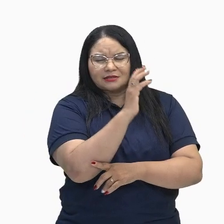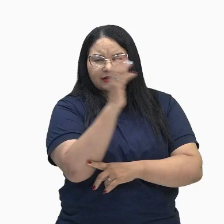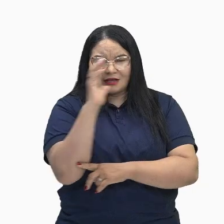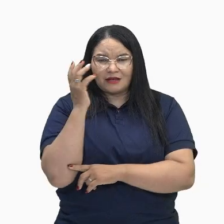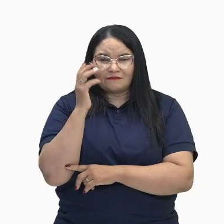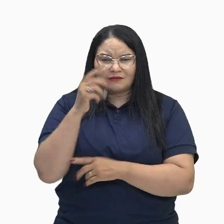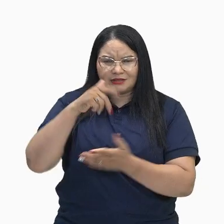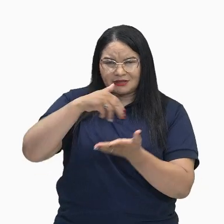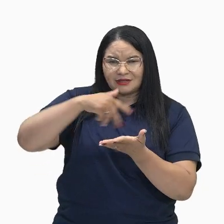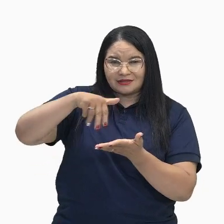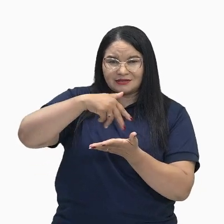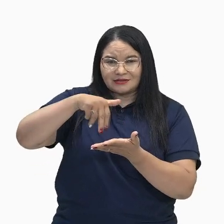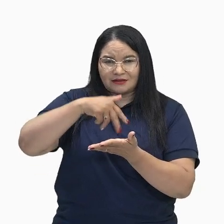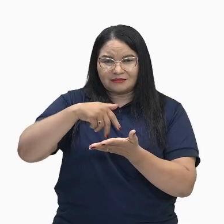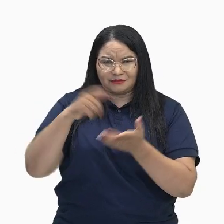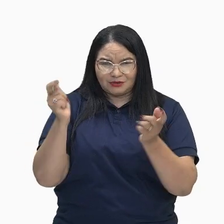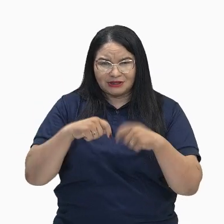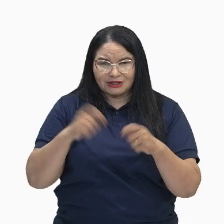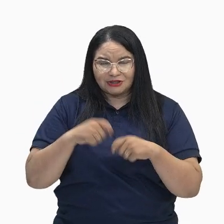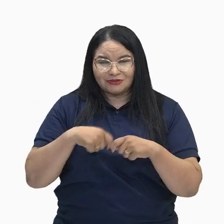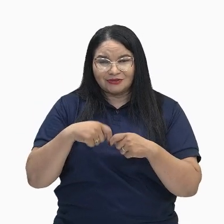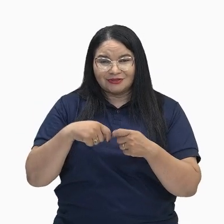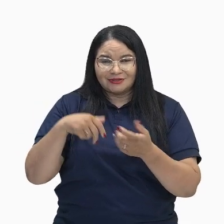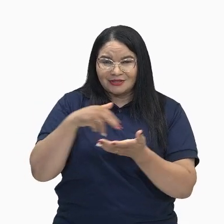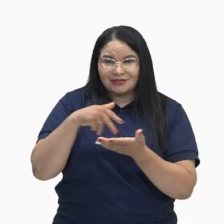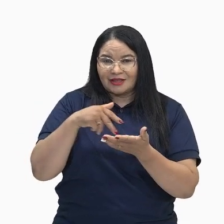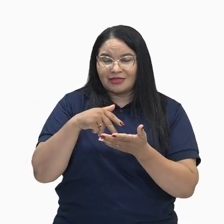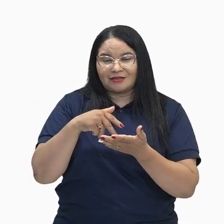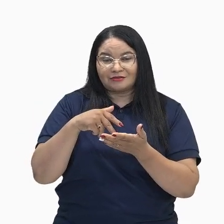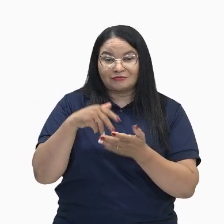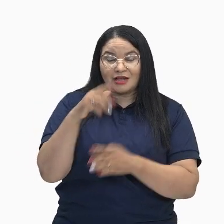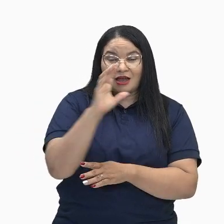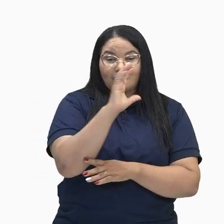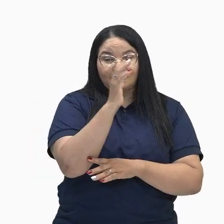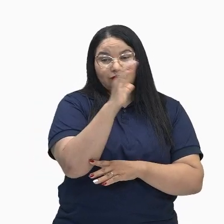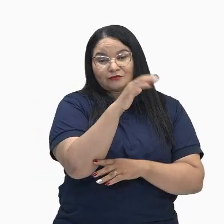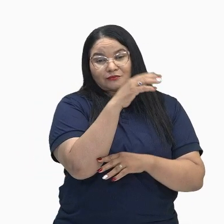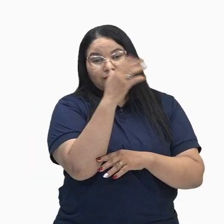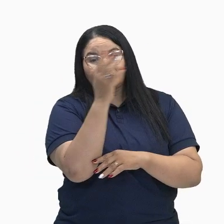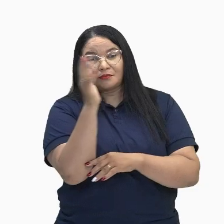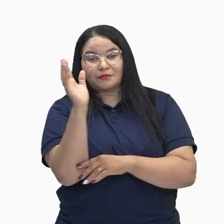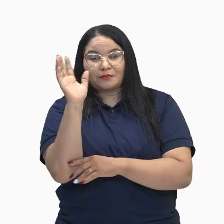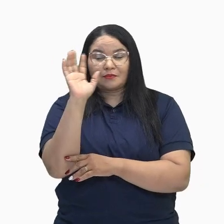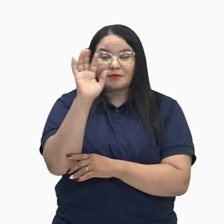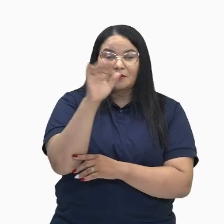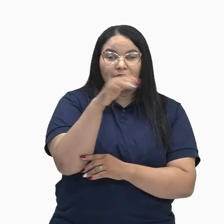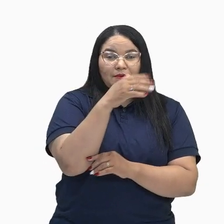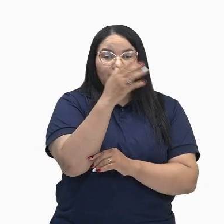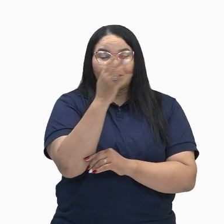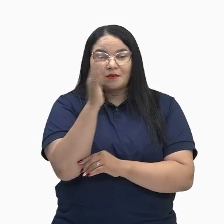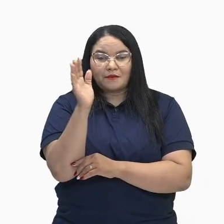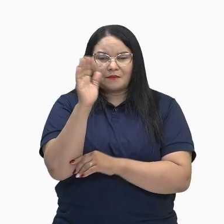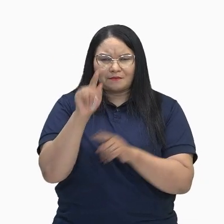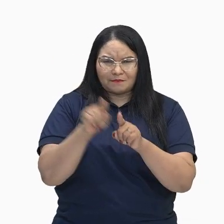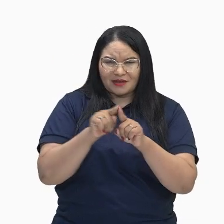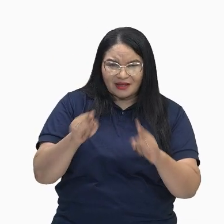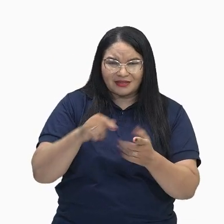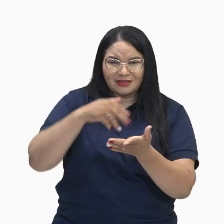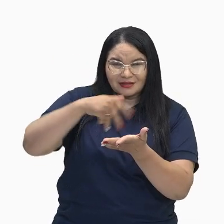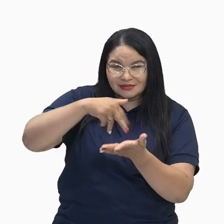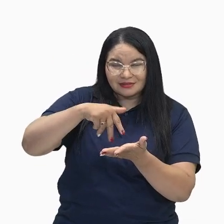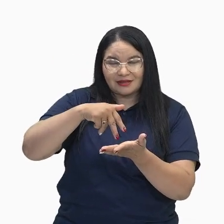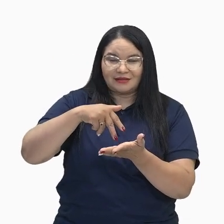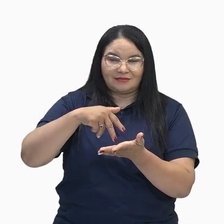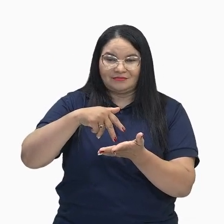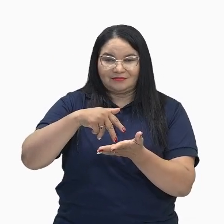É possível as árvores dançar? Não, no máximo elas se balançam, né, quando há vento forte, mas não dançar. Então, a